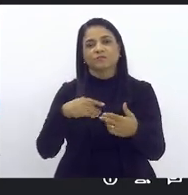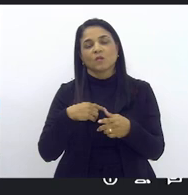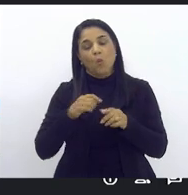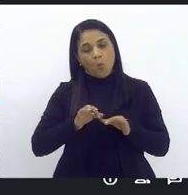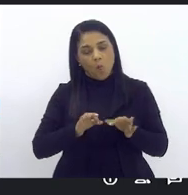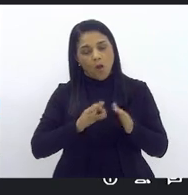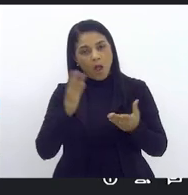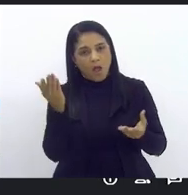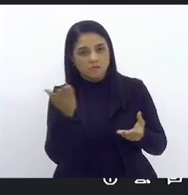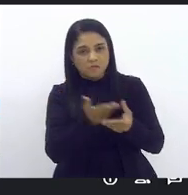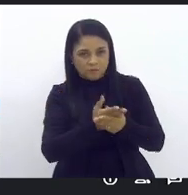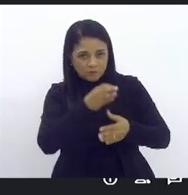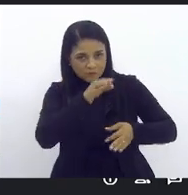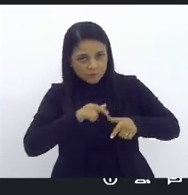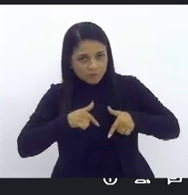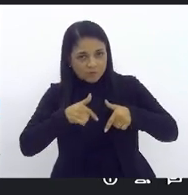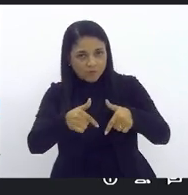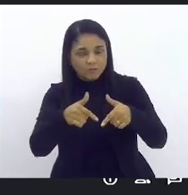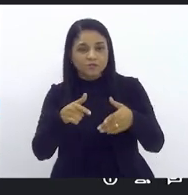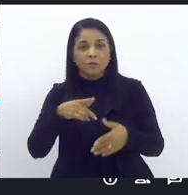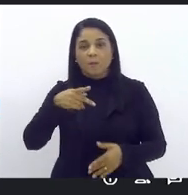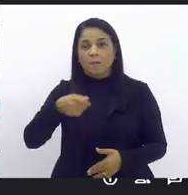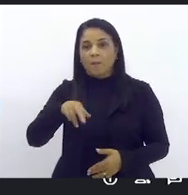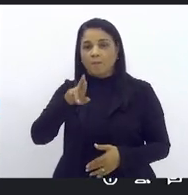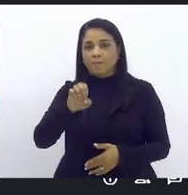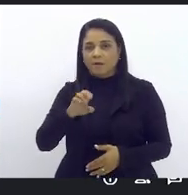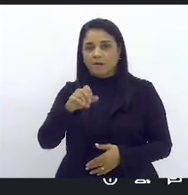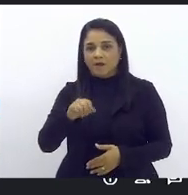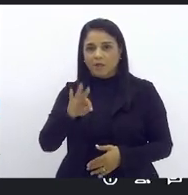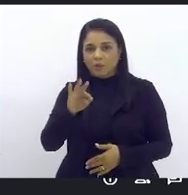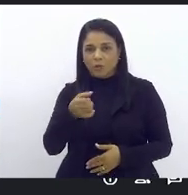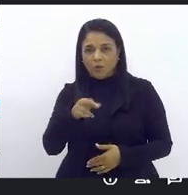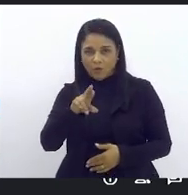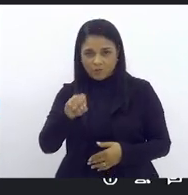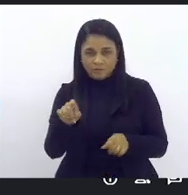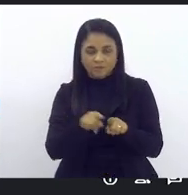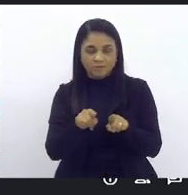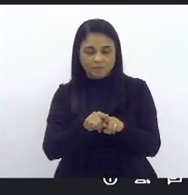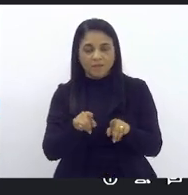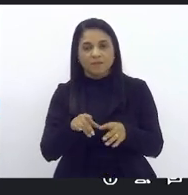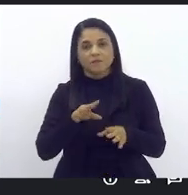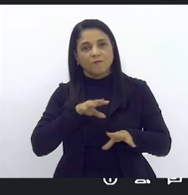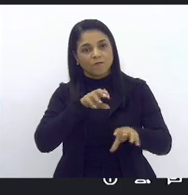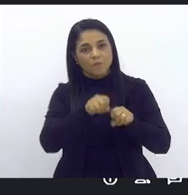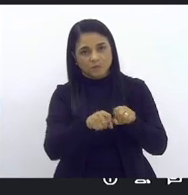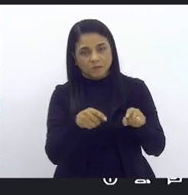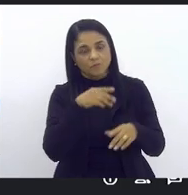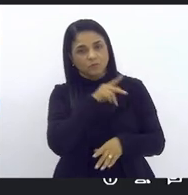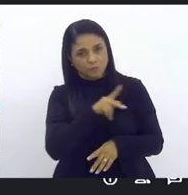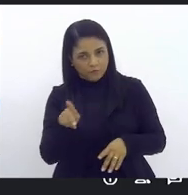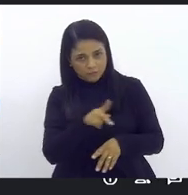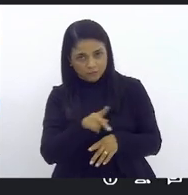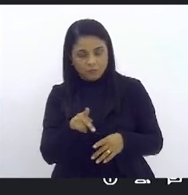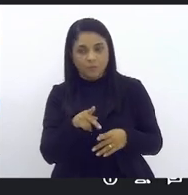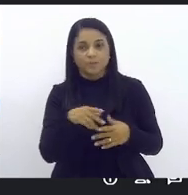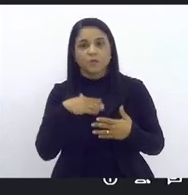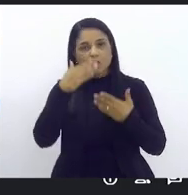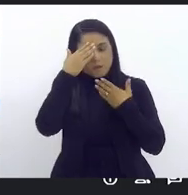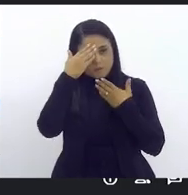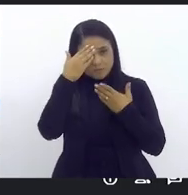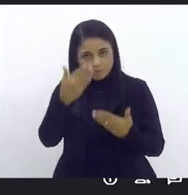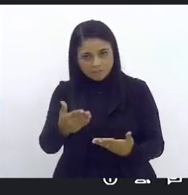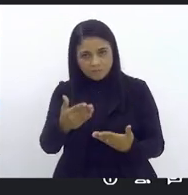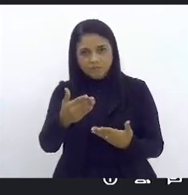assim como a exemplo daquele precatório do Fundeb que já conhecemos, que tanto prejudica a nossa educação. Muito obrigado. Agradeço